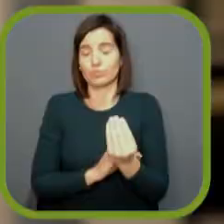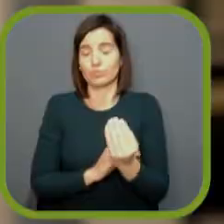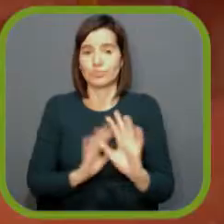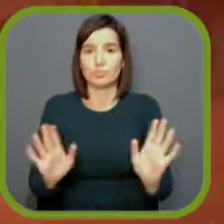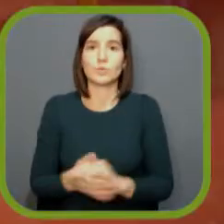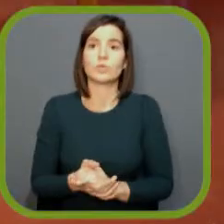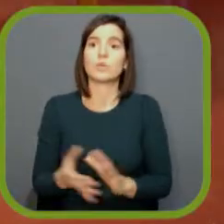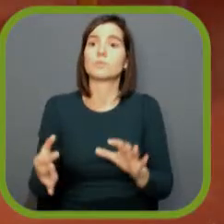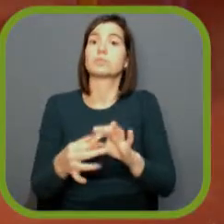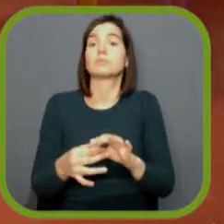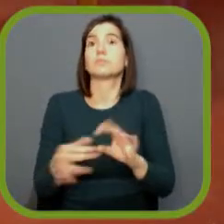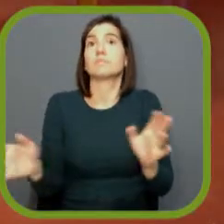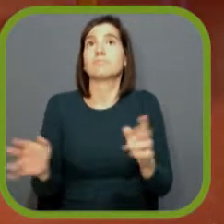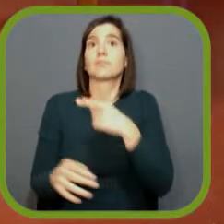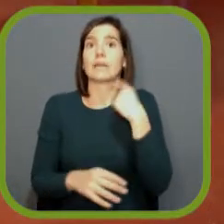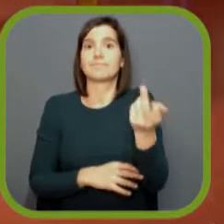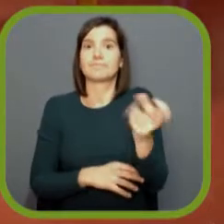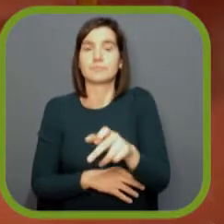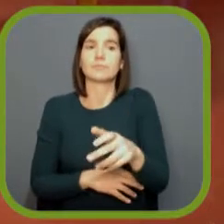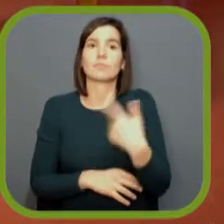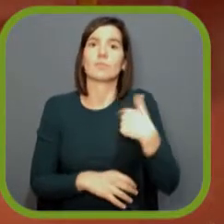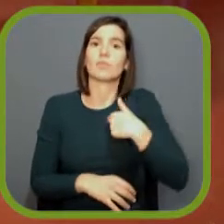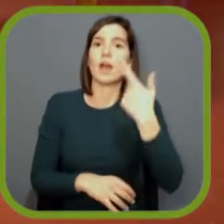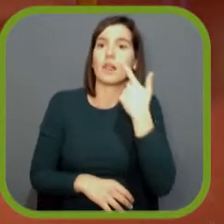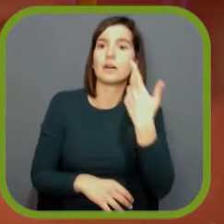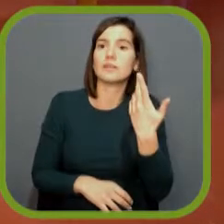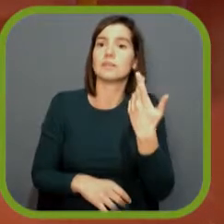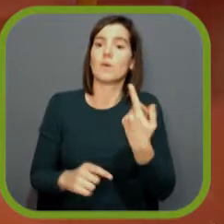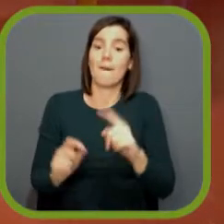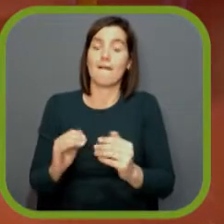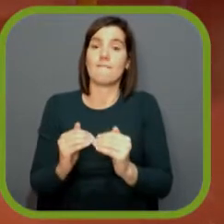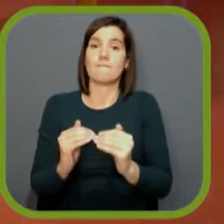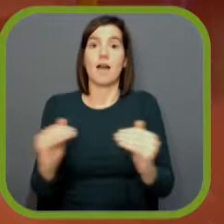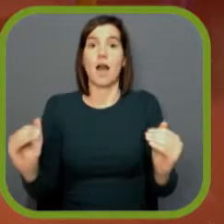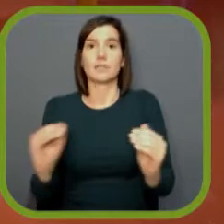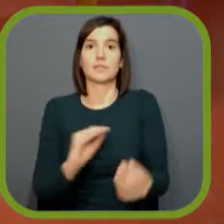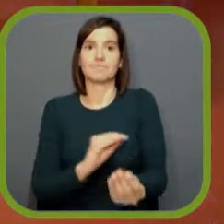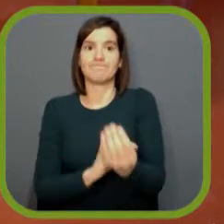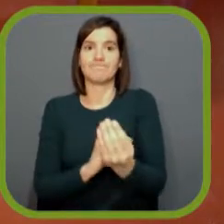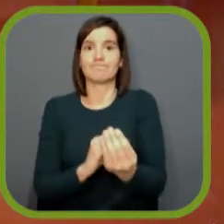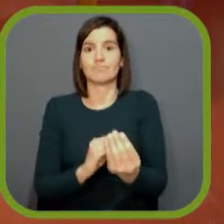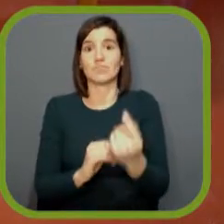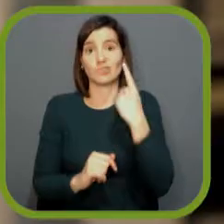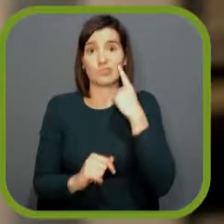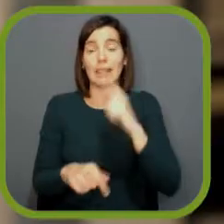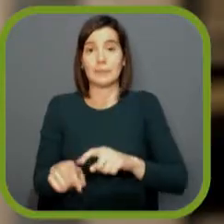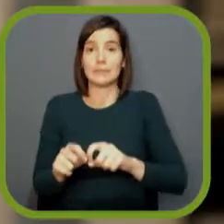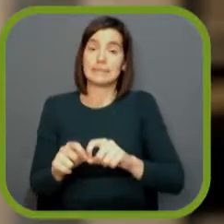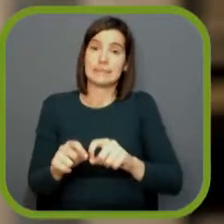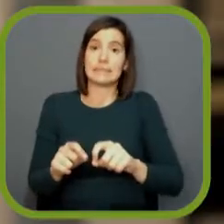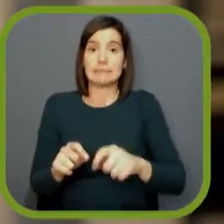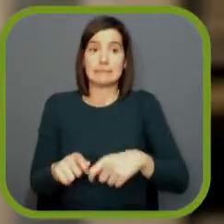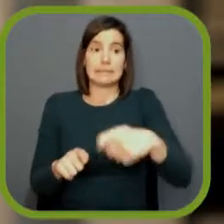exceção. E associado a essa ideia de exceção, nós estamos aqui a experimentar uma espécie de estado de exceção que dura a um